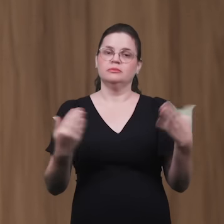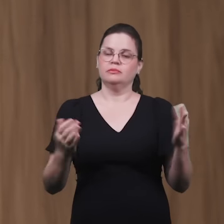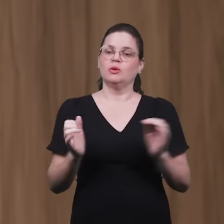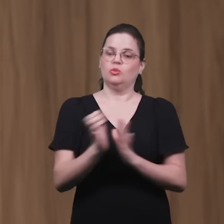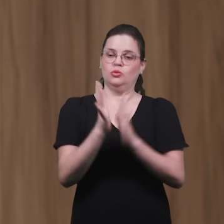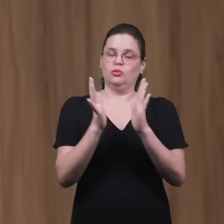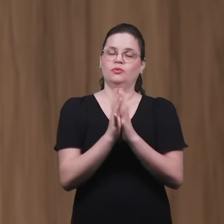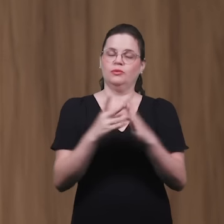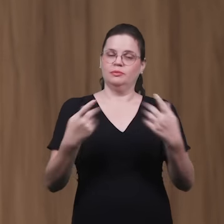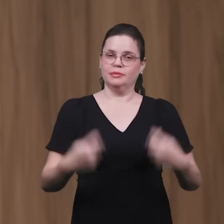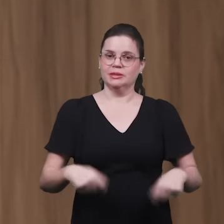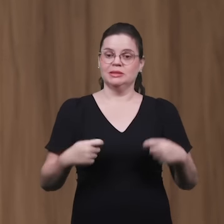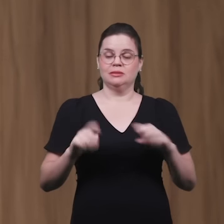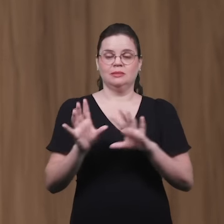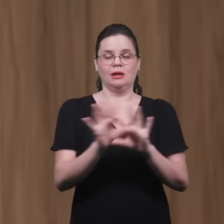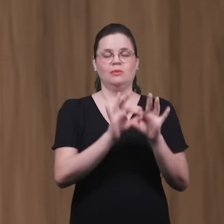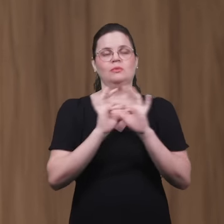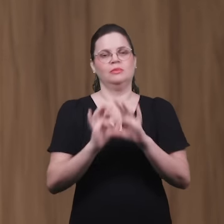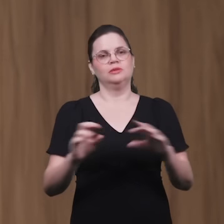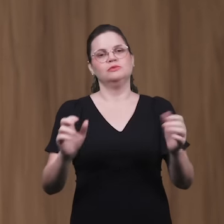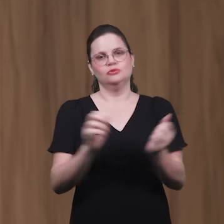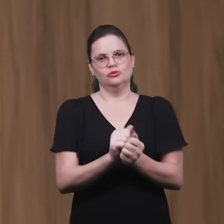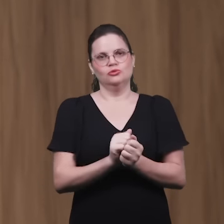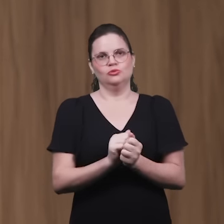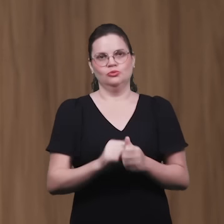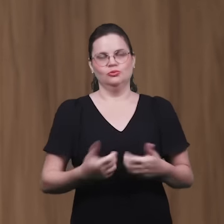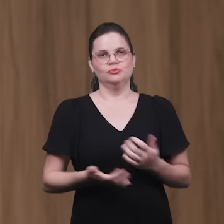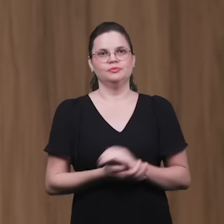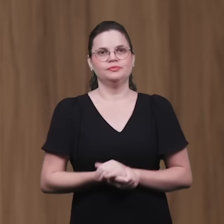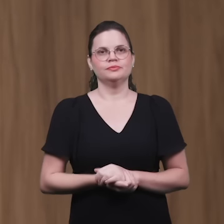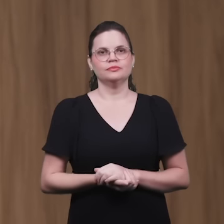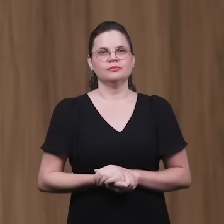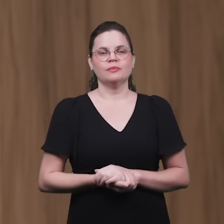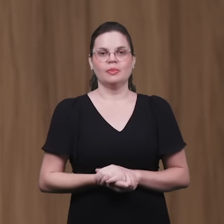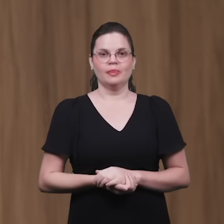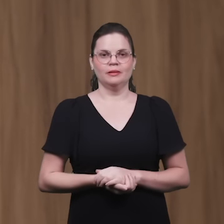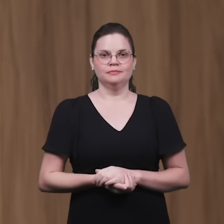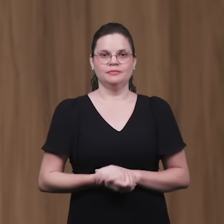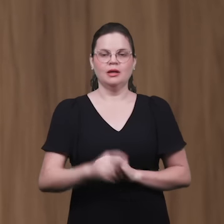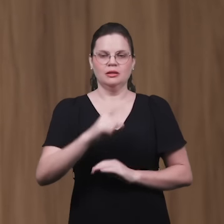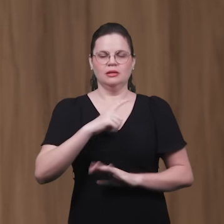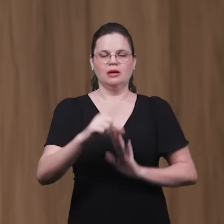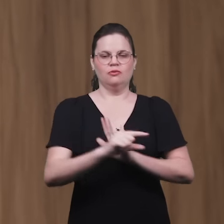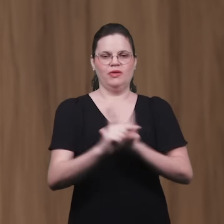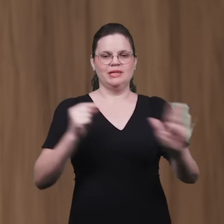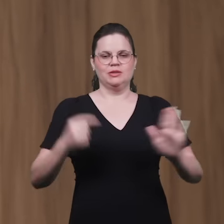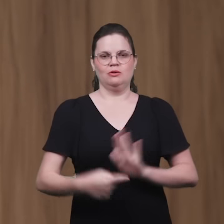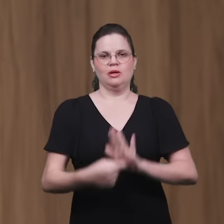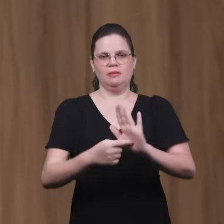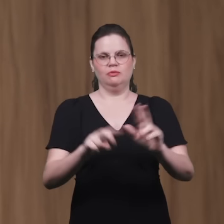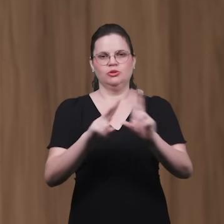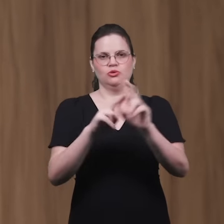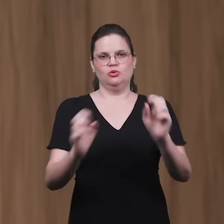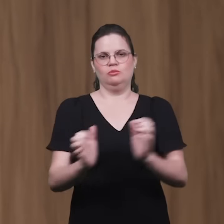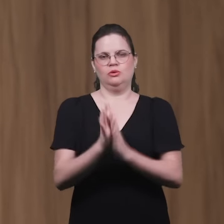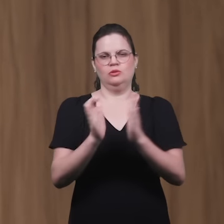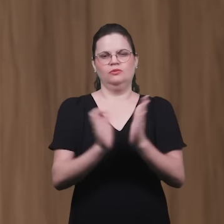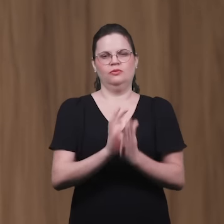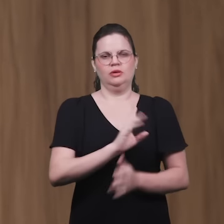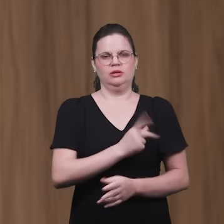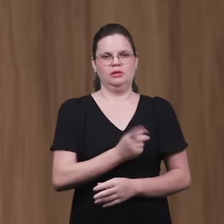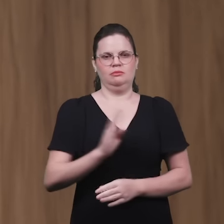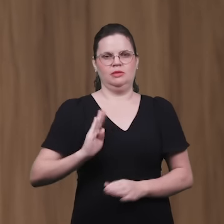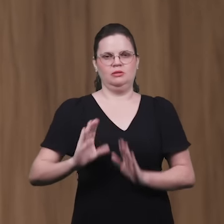comunhão. A melhor expressão de louvor, ela está escrita em Hebreus capítulo